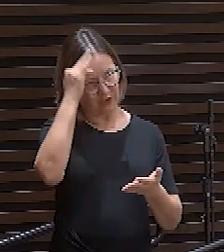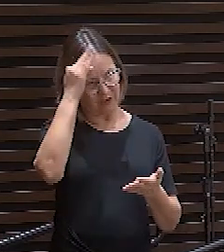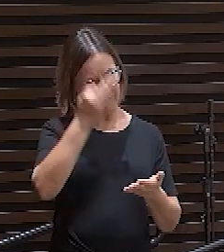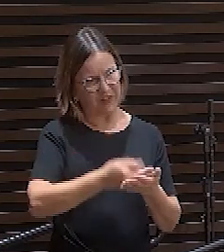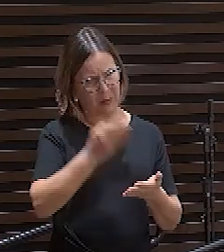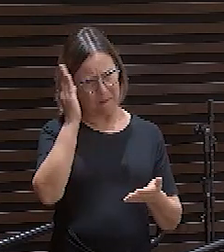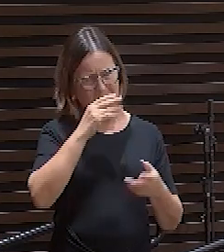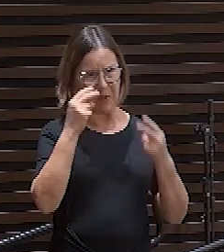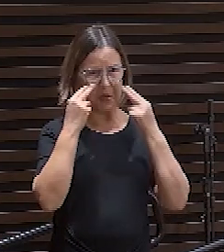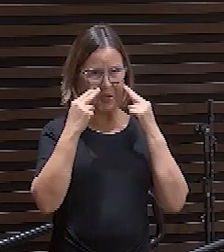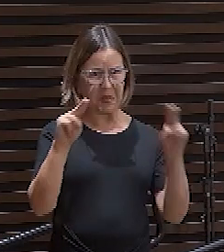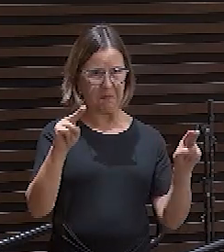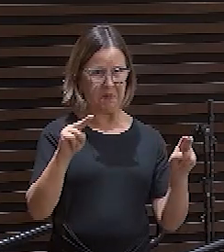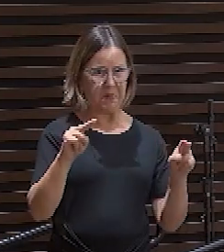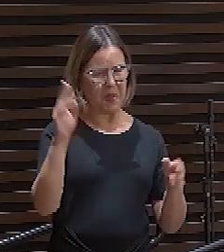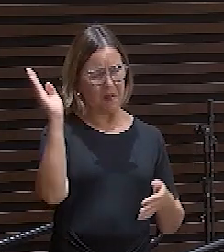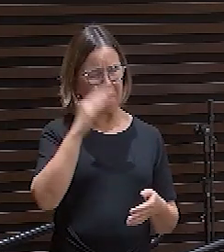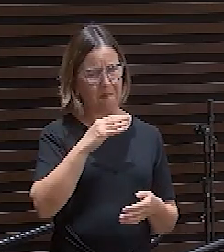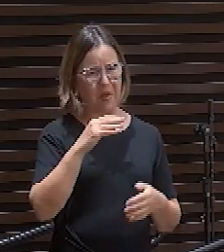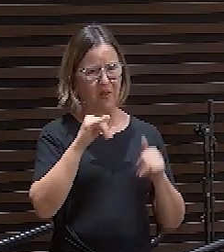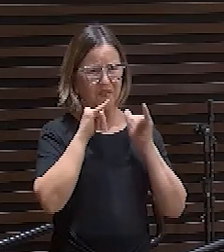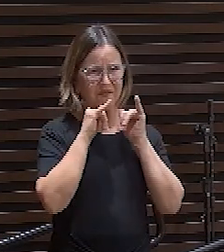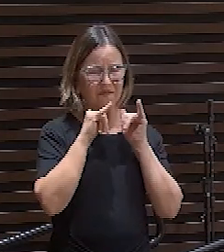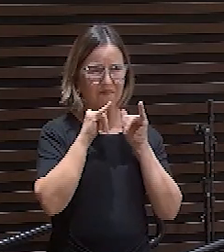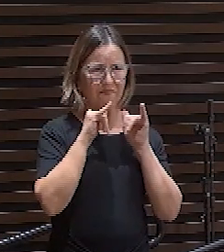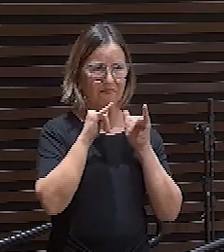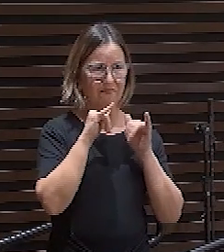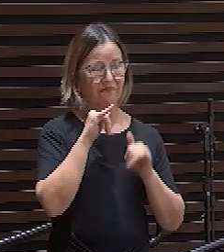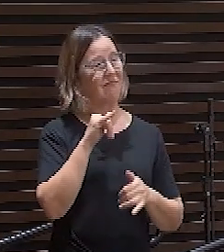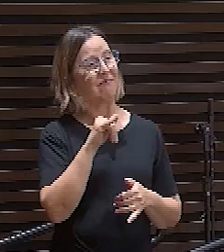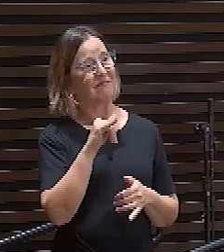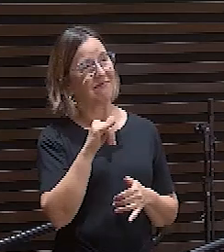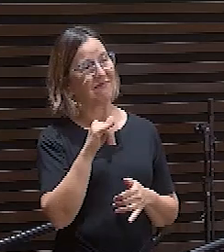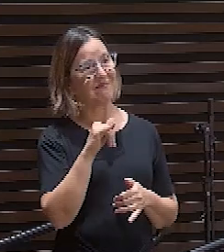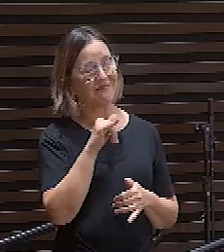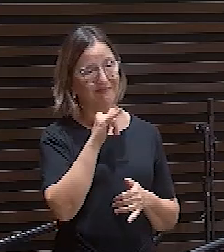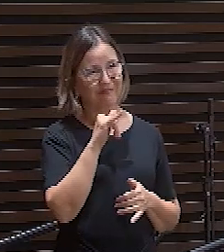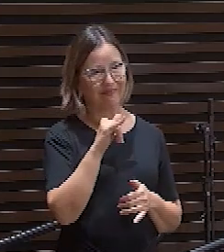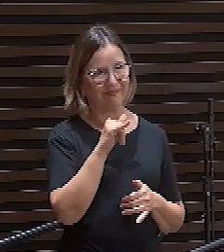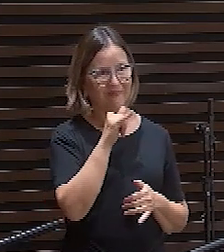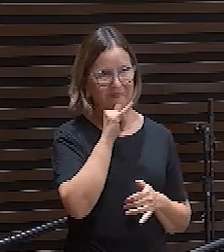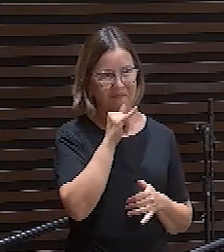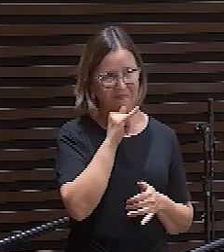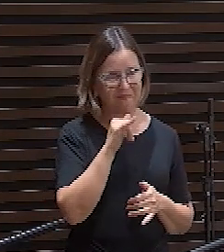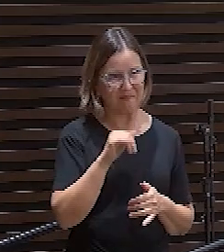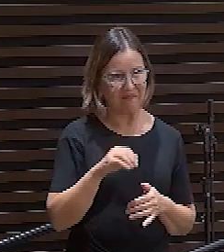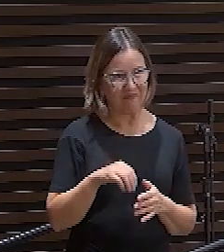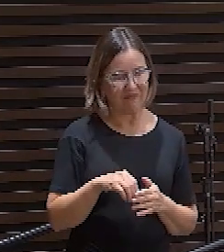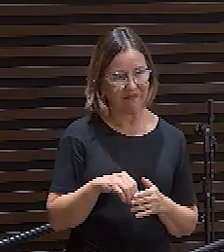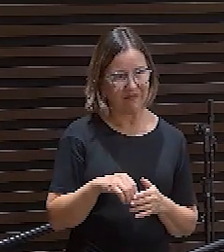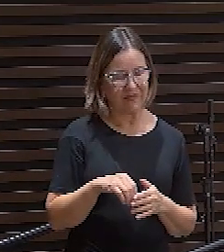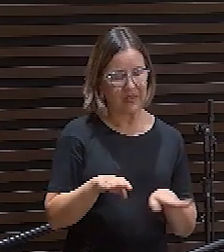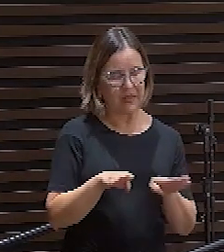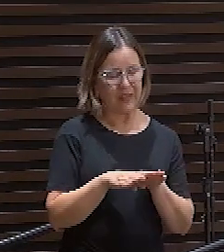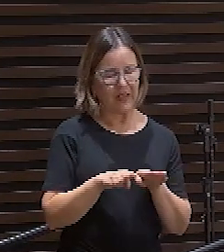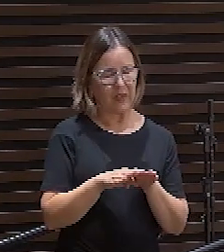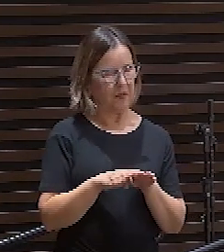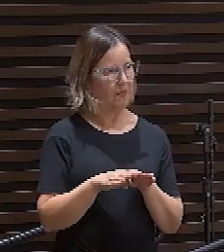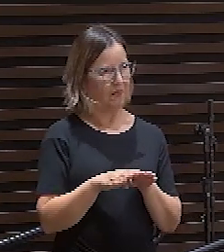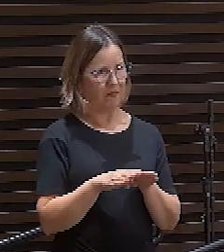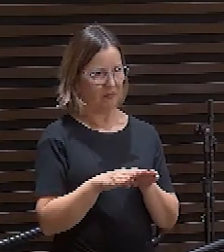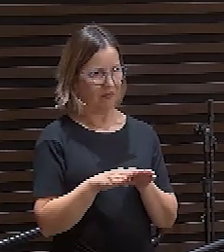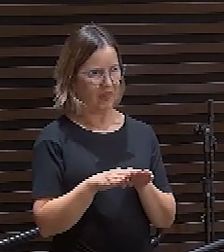os maus exemplos, as omissões, maus comportamentos, também formam um legado que